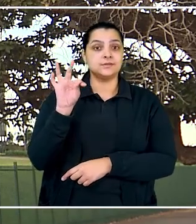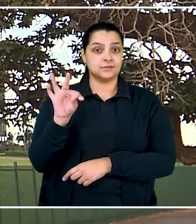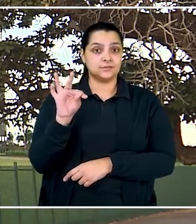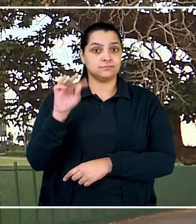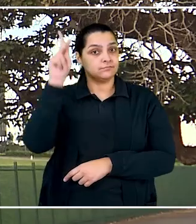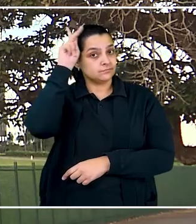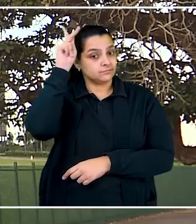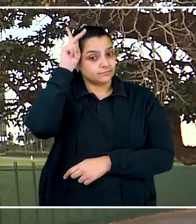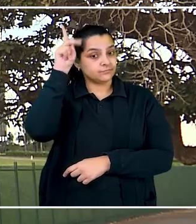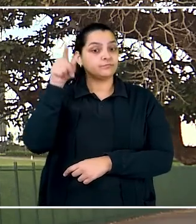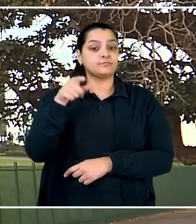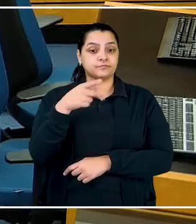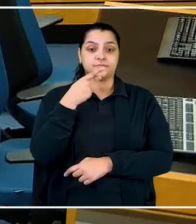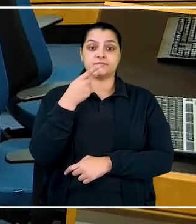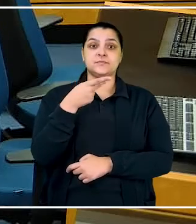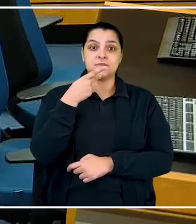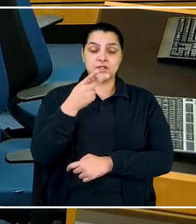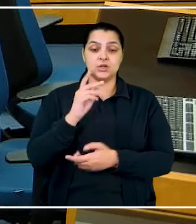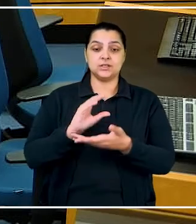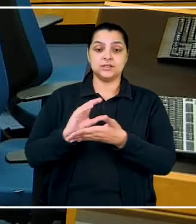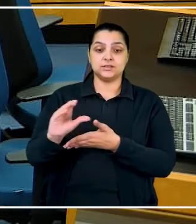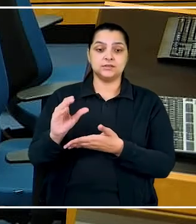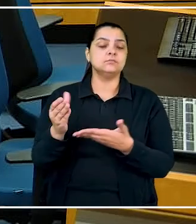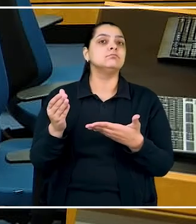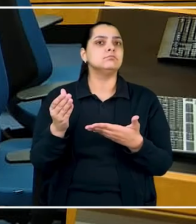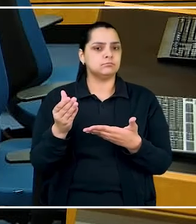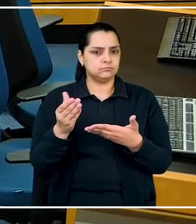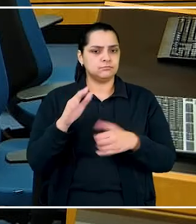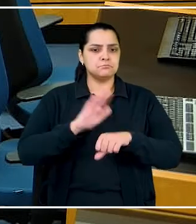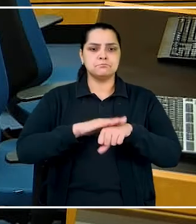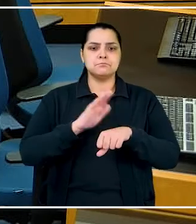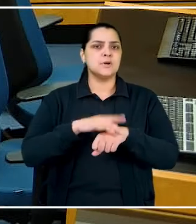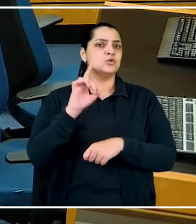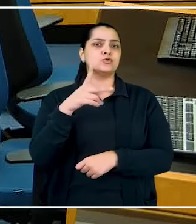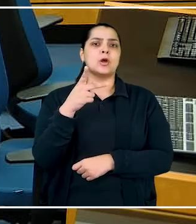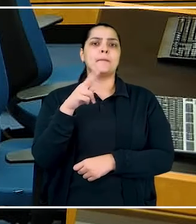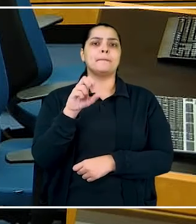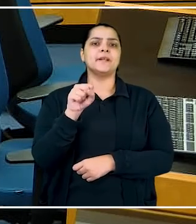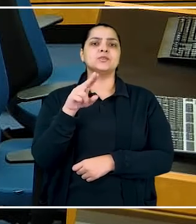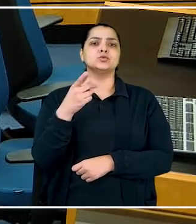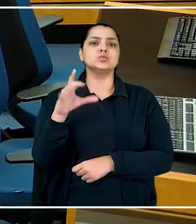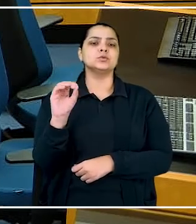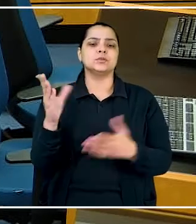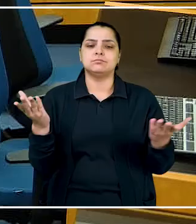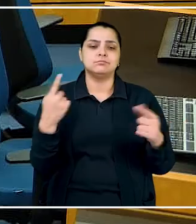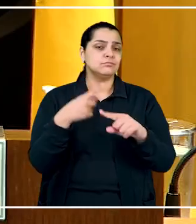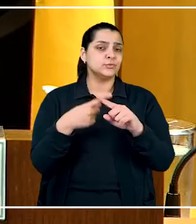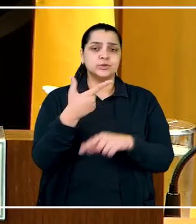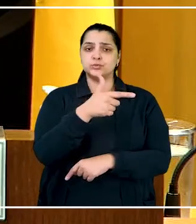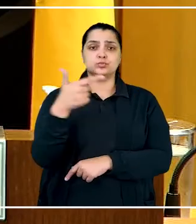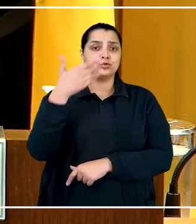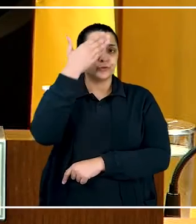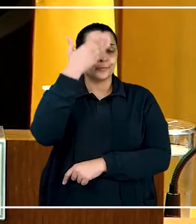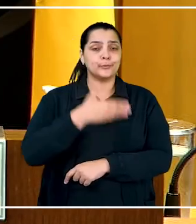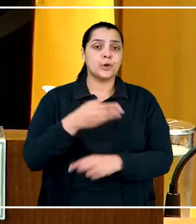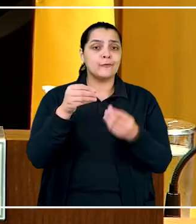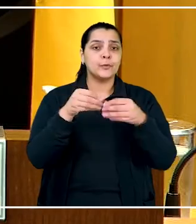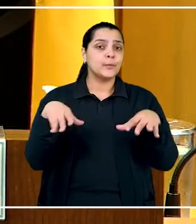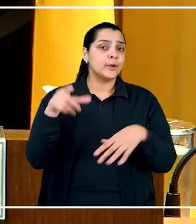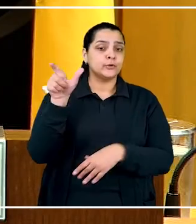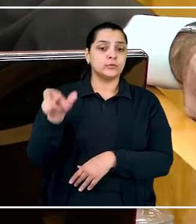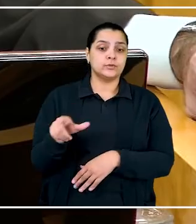TST. A rede de restaurantes alegou que a indenização foi fixada por mera presunção, porque não havia provas do